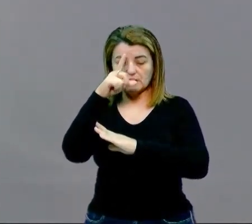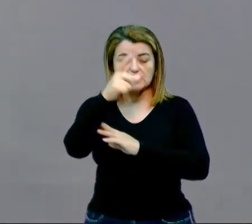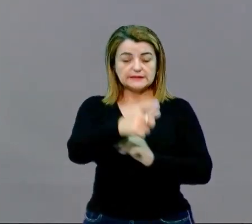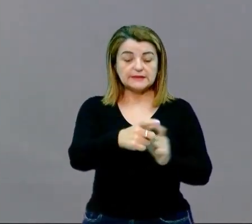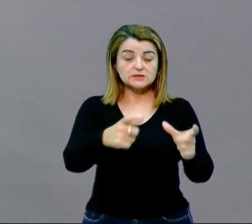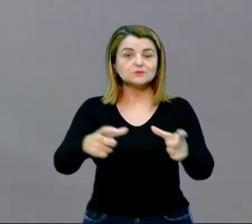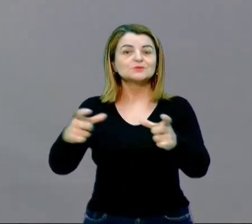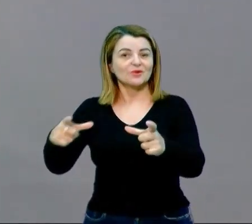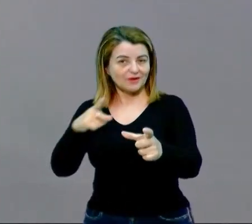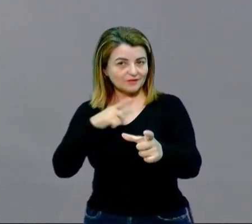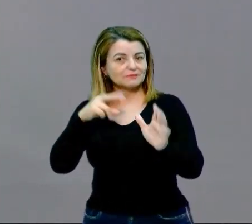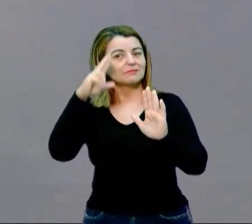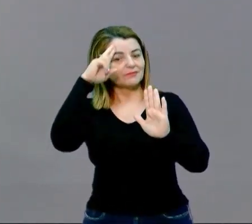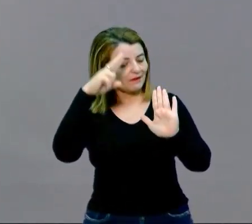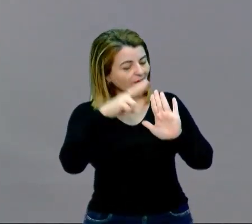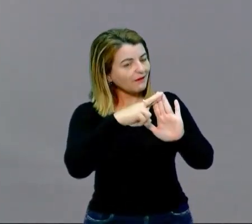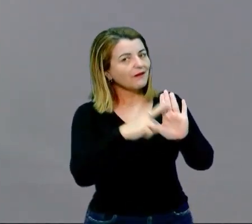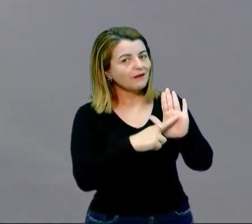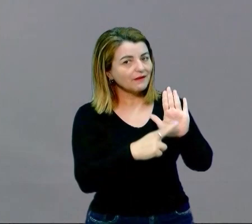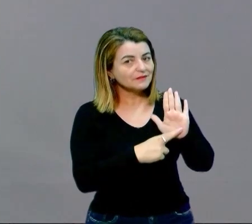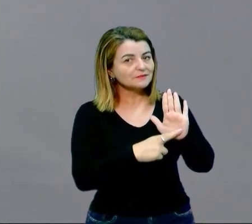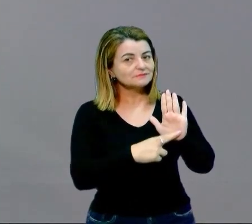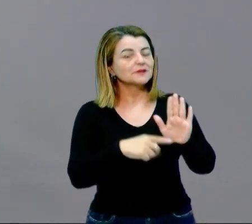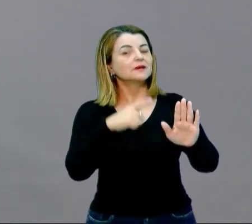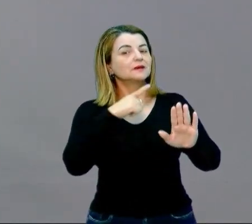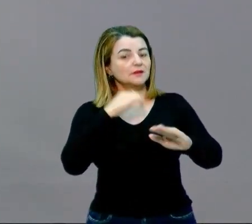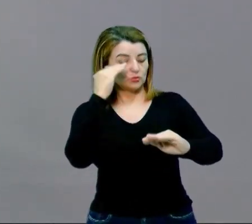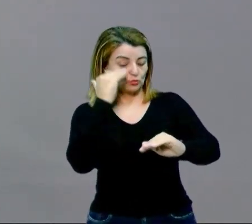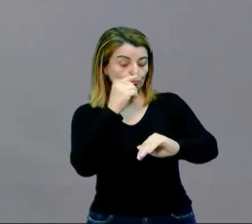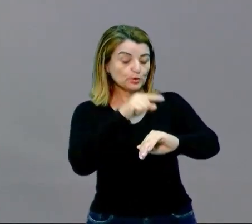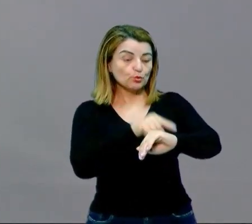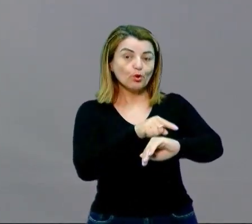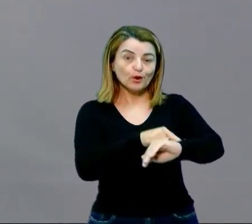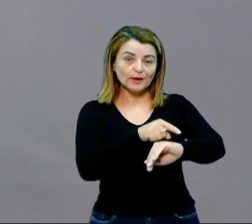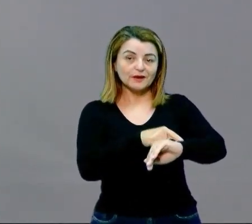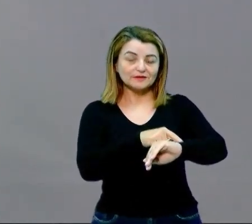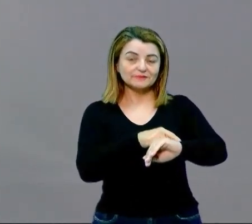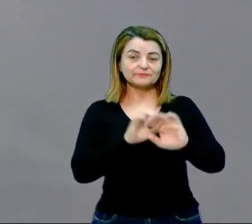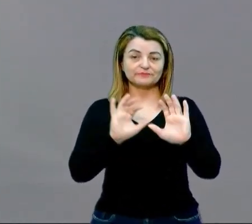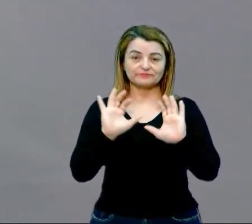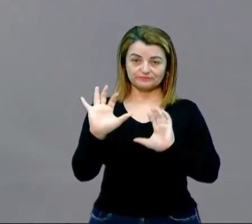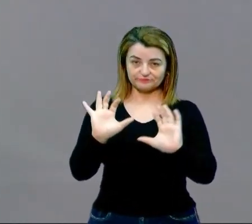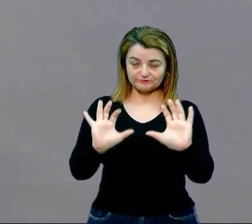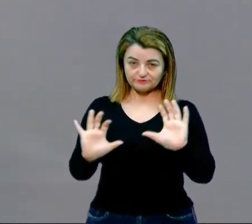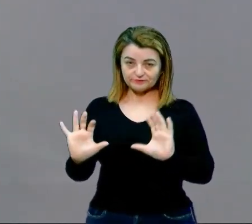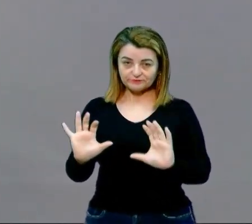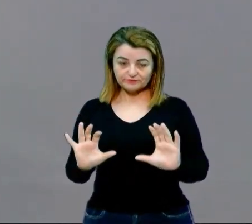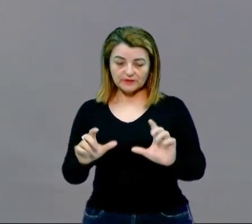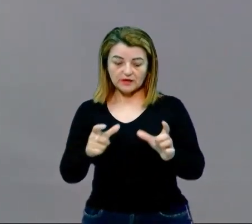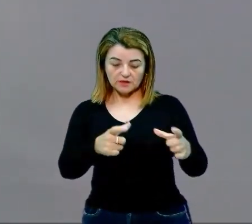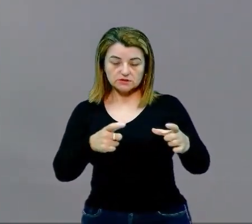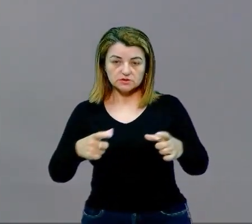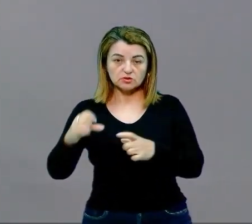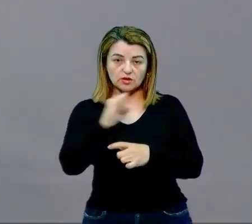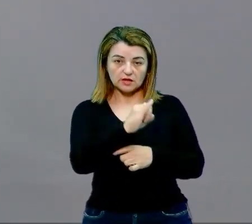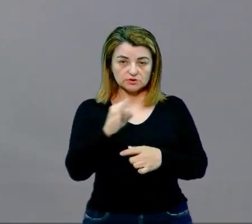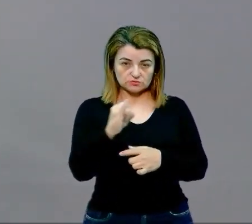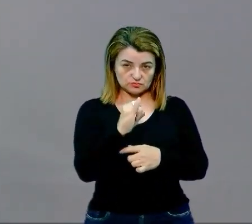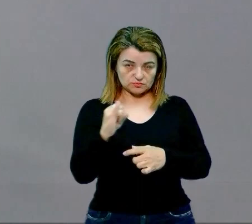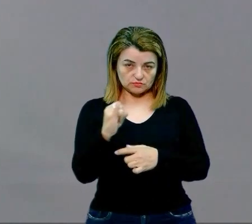cumprir regras, a gente tem que seguir uma ordem, e é nesse sentido que ele vai falar que essas instituições